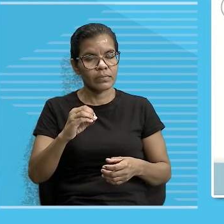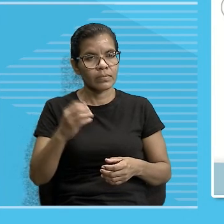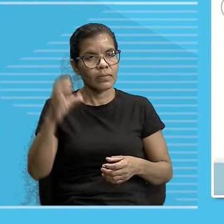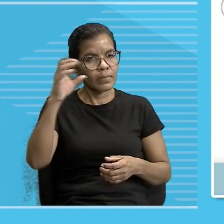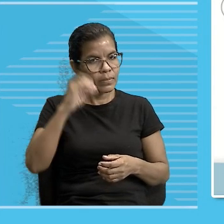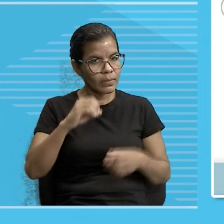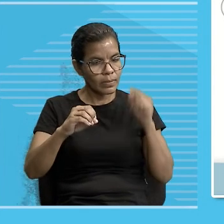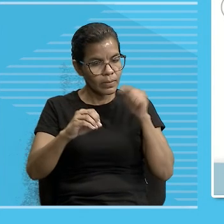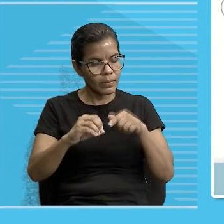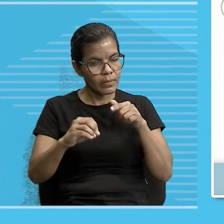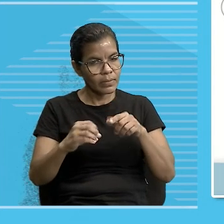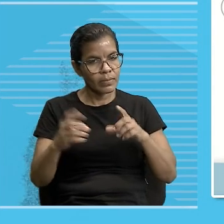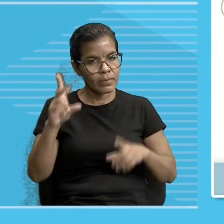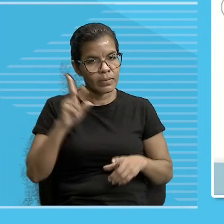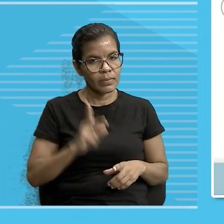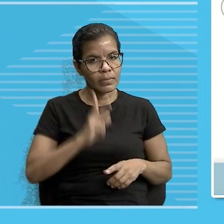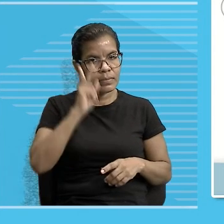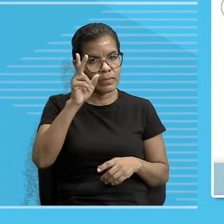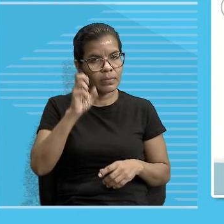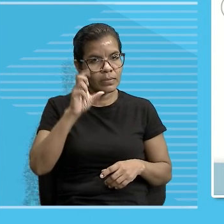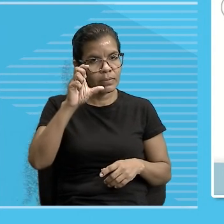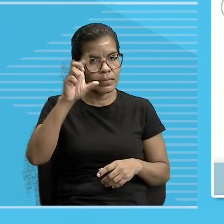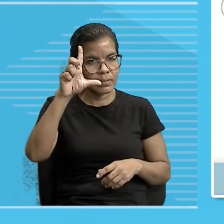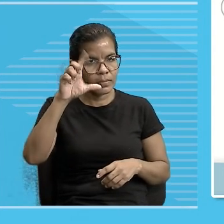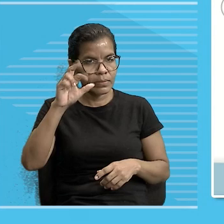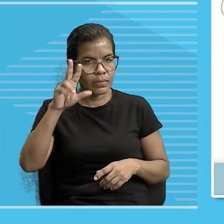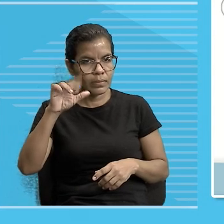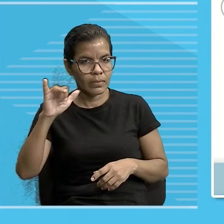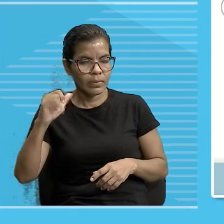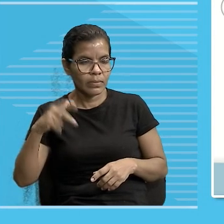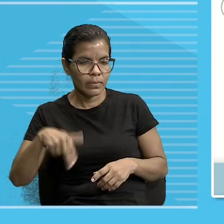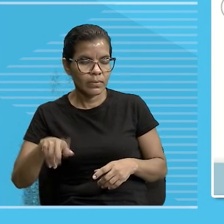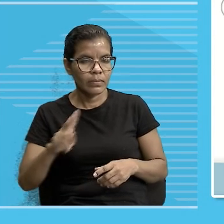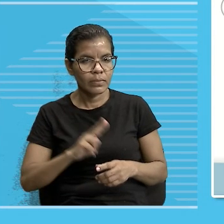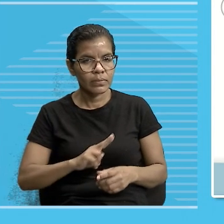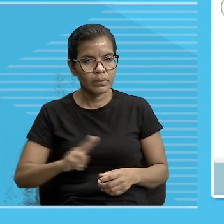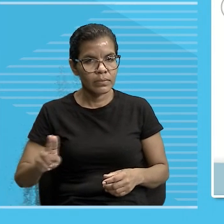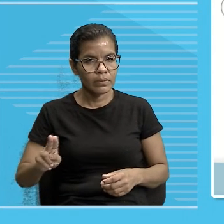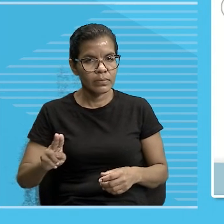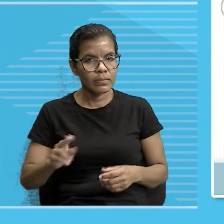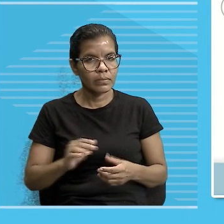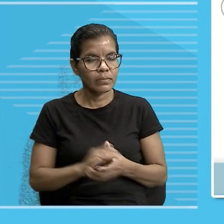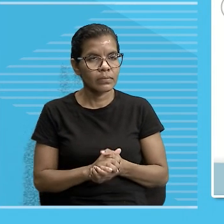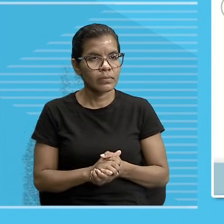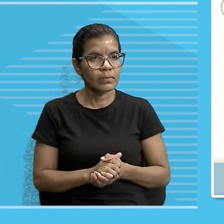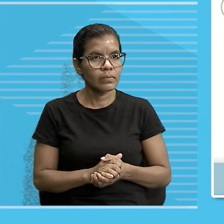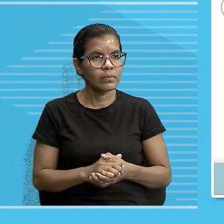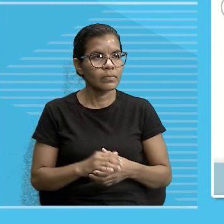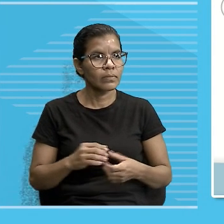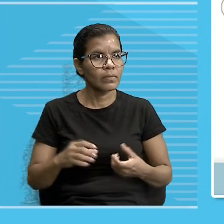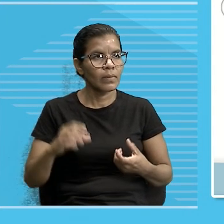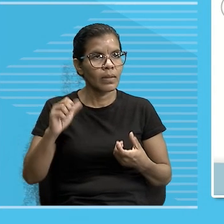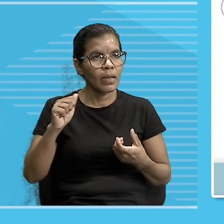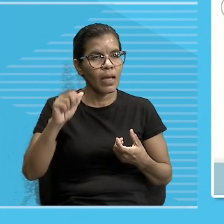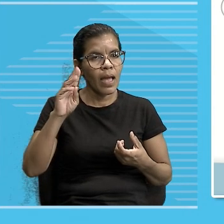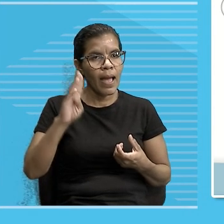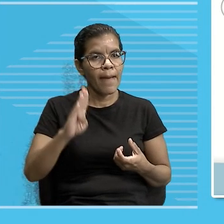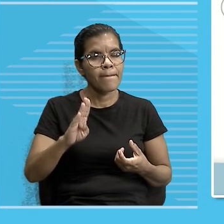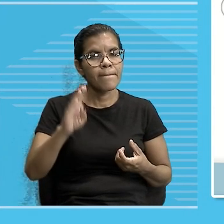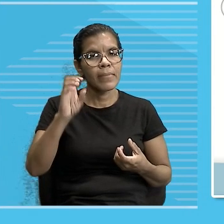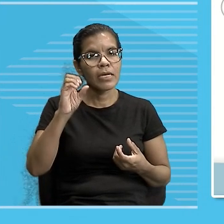Esse zero Kelvin, ele é chamado de zero